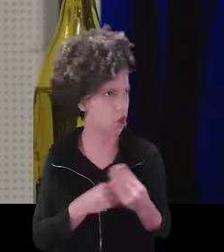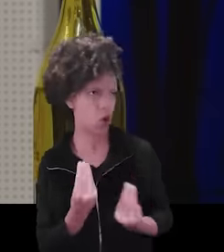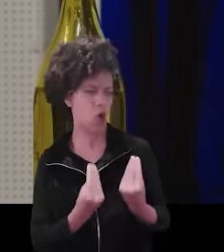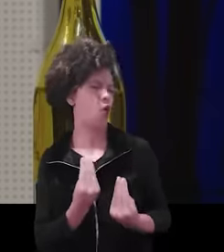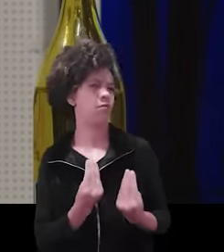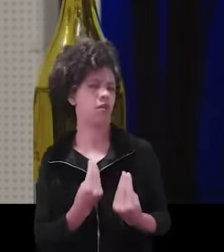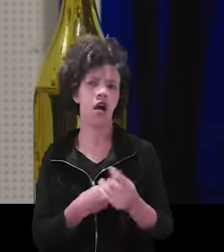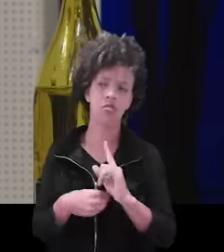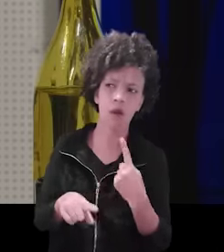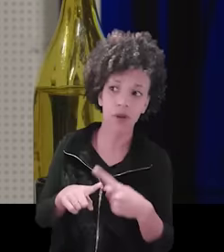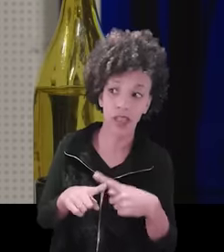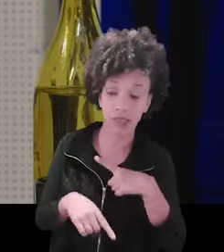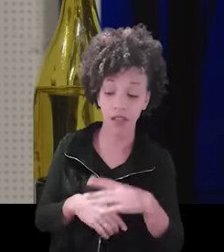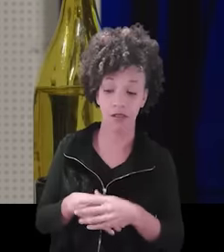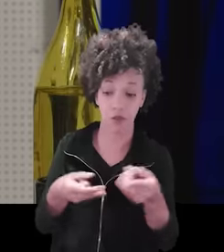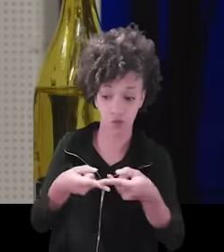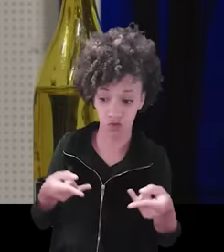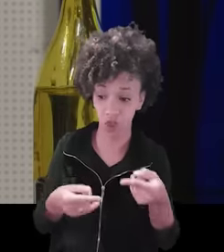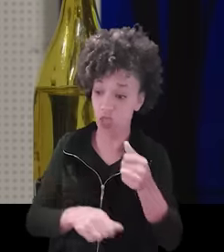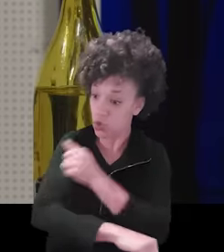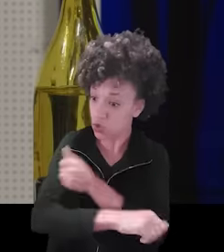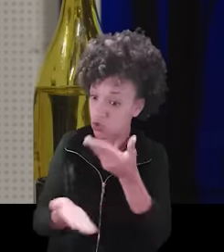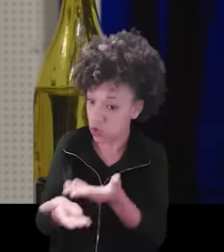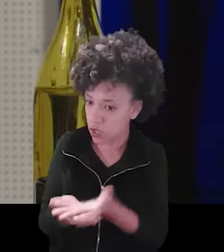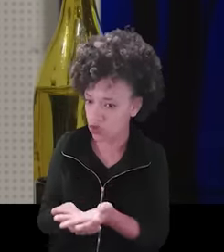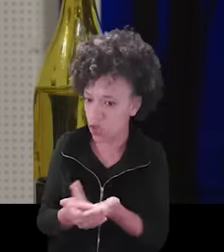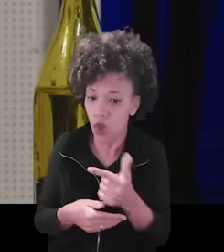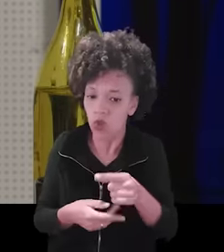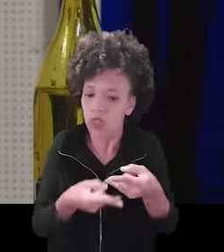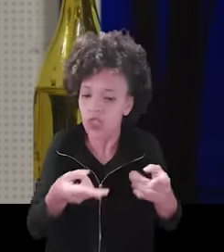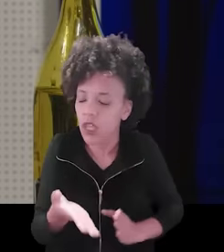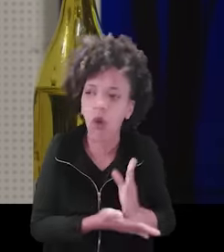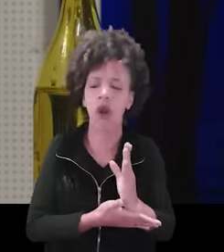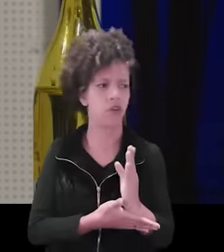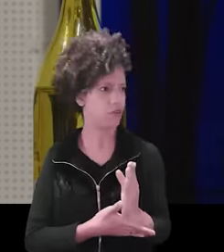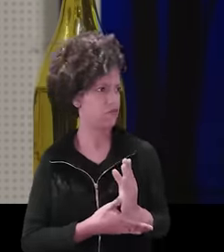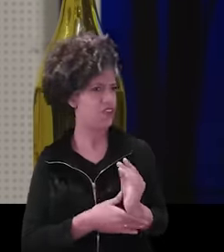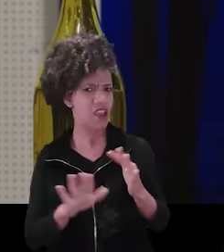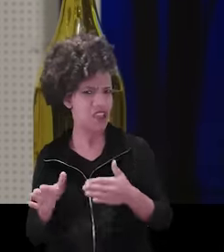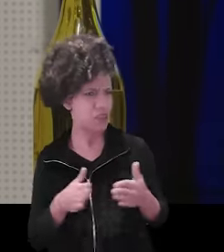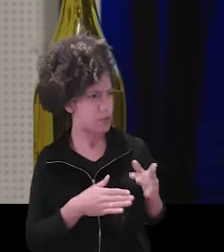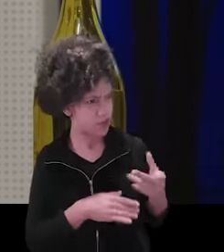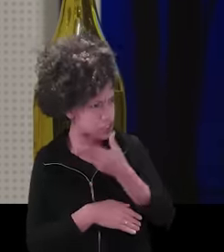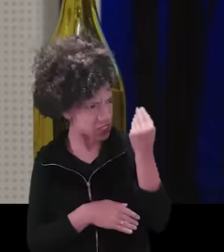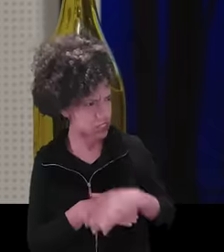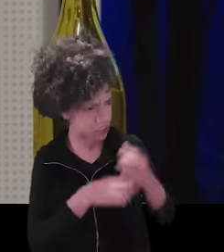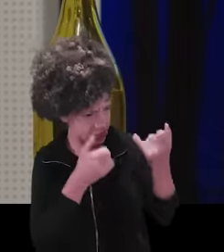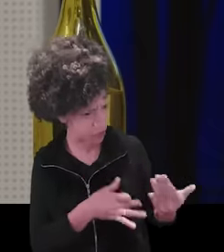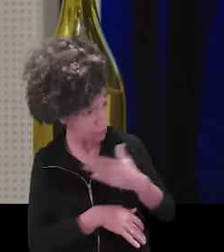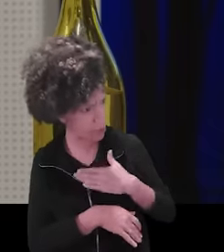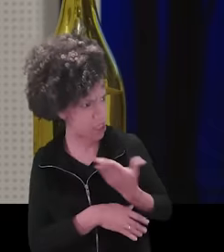a gente como assim não porque você tem o status de estudantes e não tem um visto de estudante eu tenho que momento você